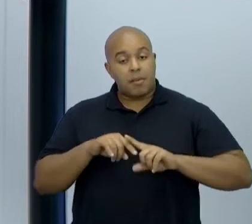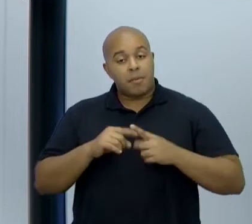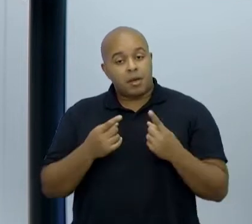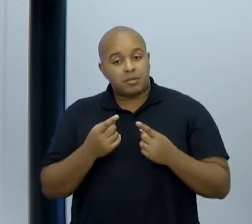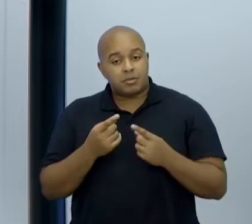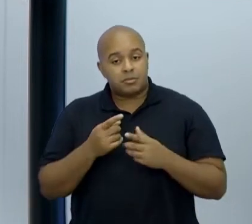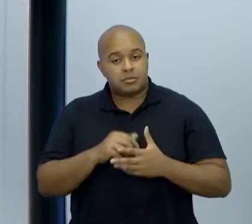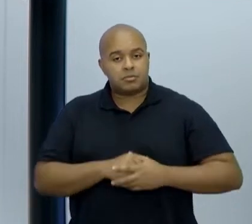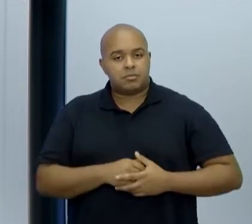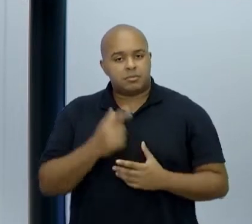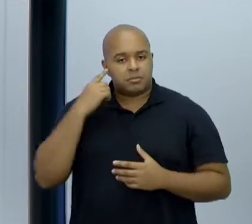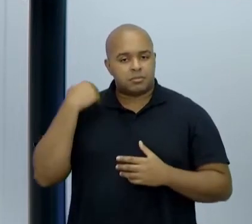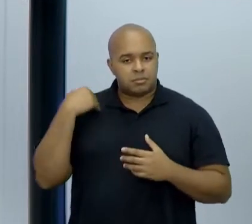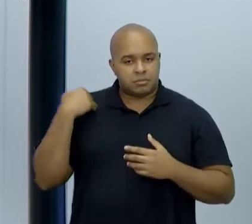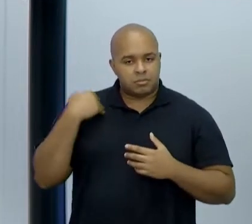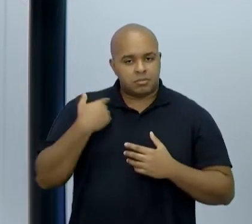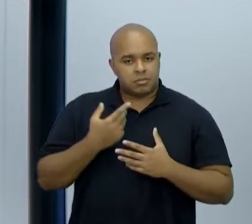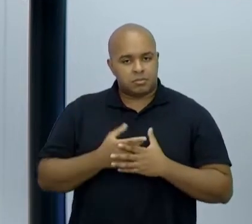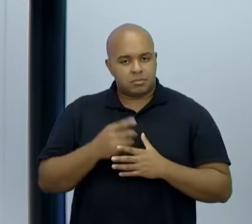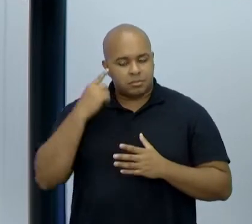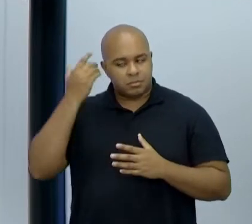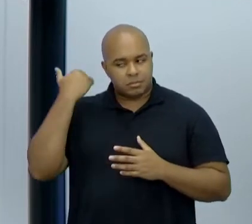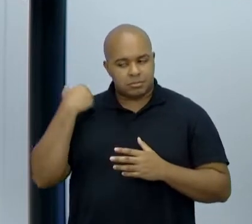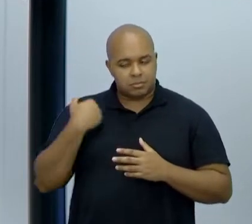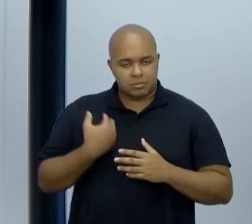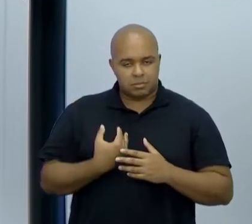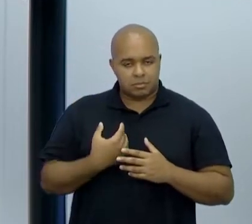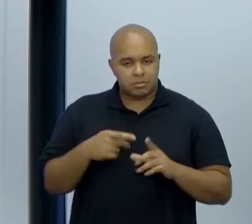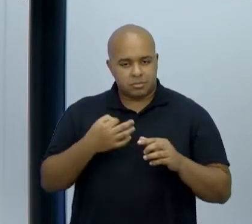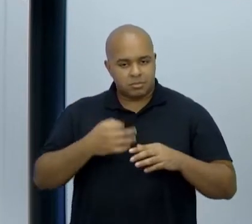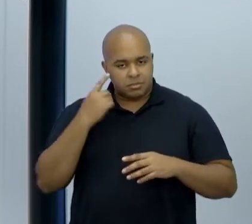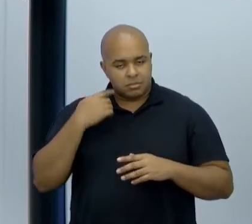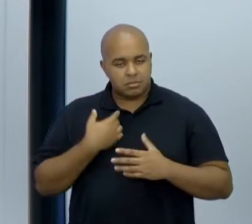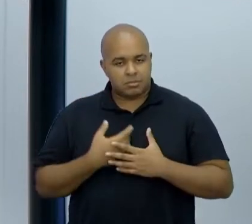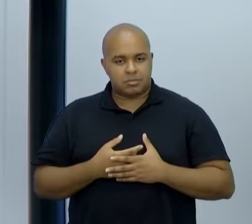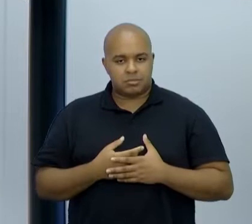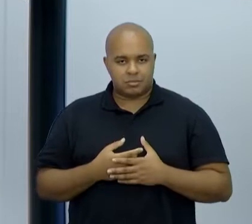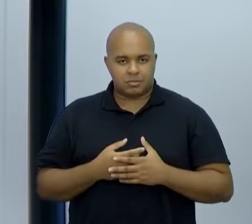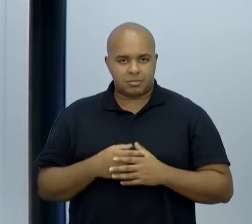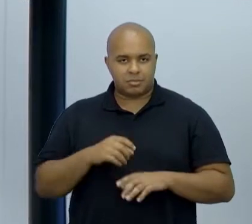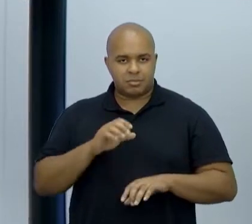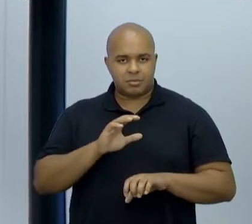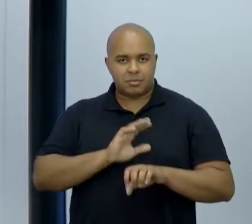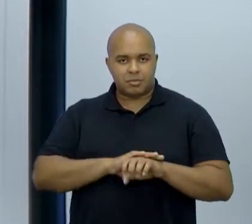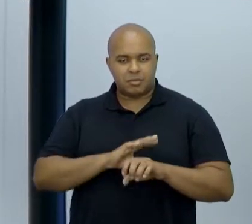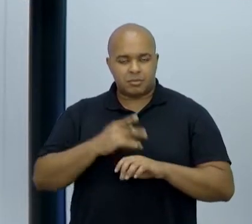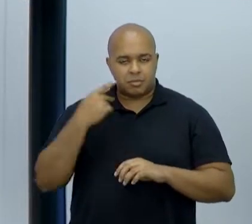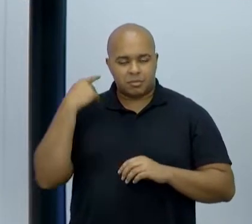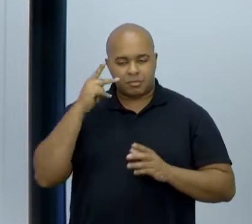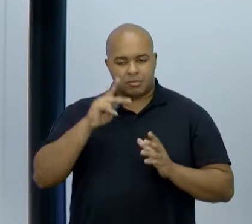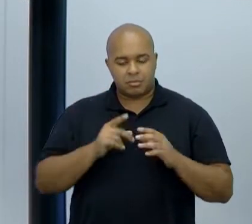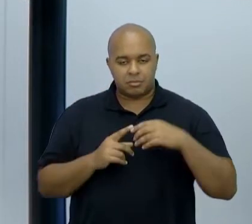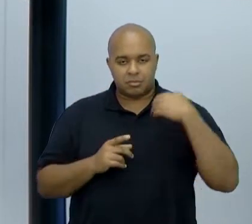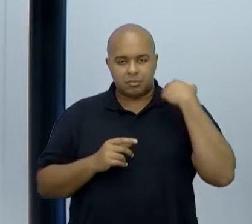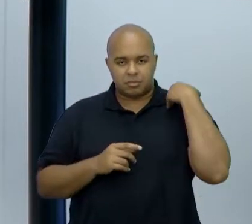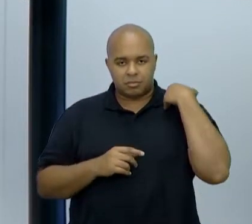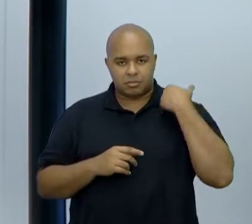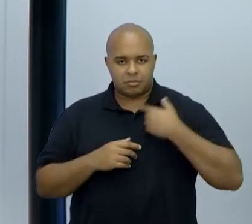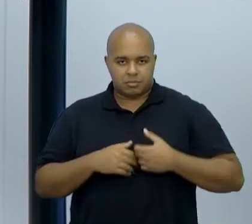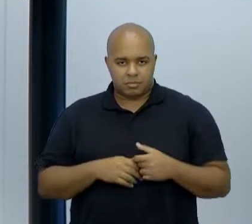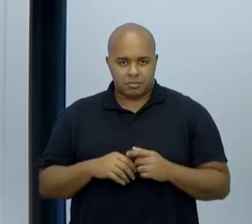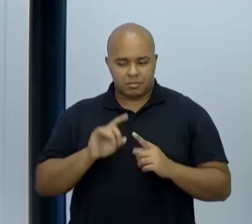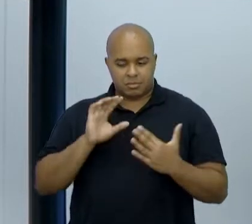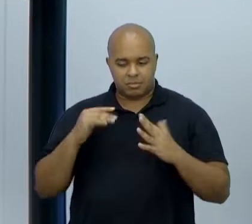mas sobre os ombros do lado esquerdo, esse é meu lado esquerdo, tá certo? Bom,